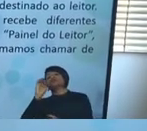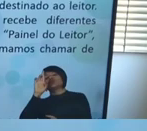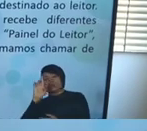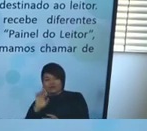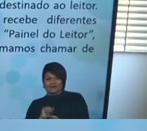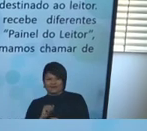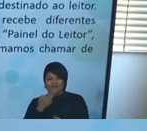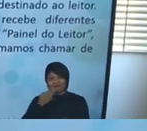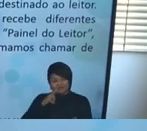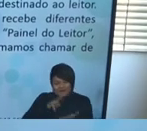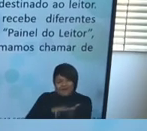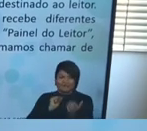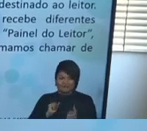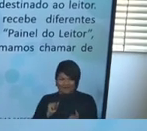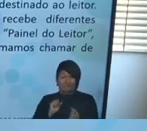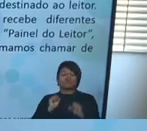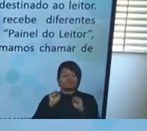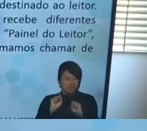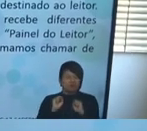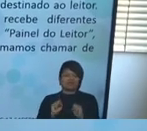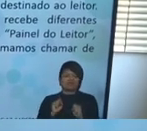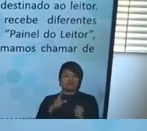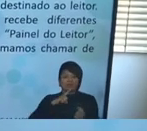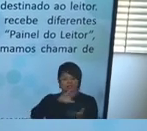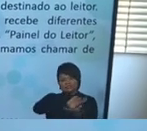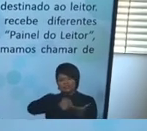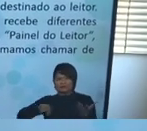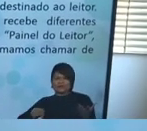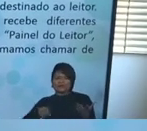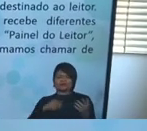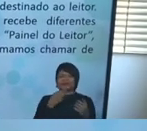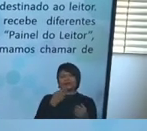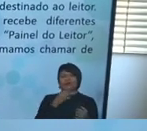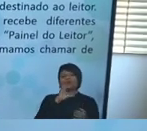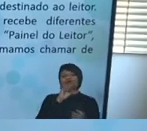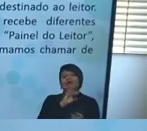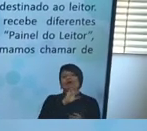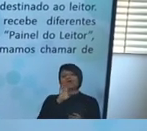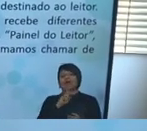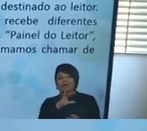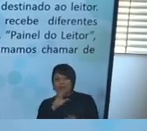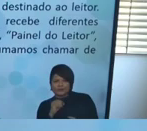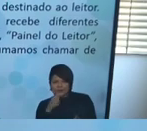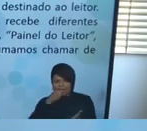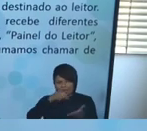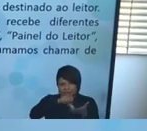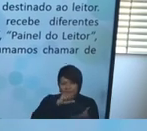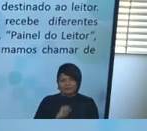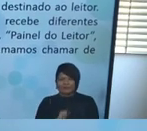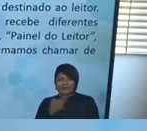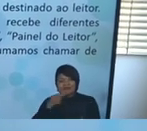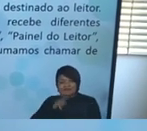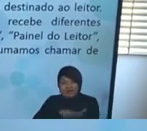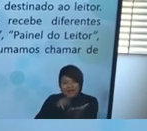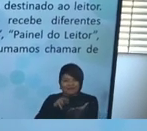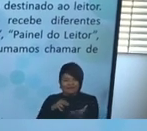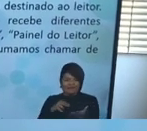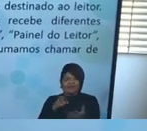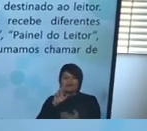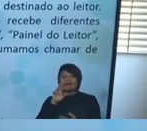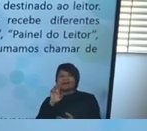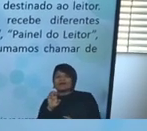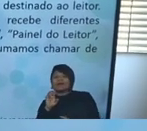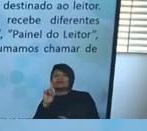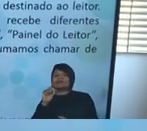recebe diferentes denominações como correio, cartas, cartas da redação, painel